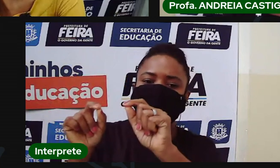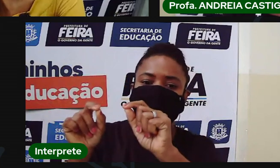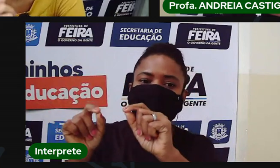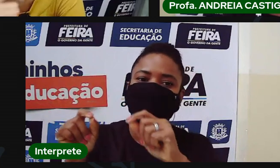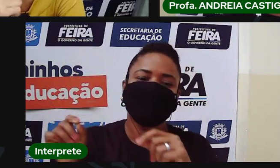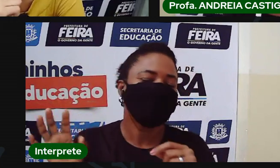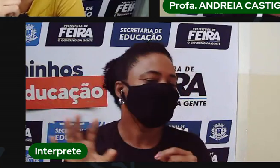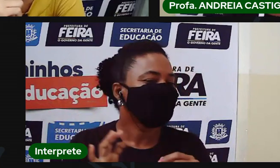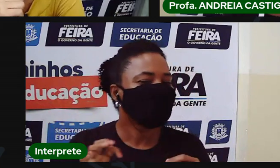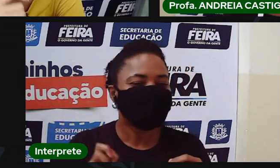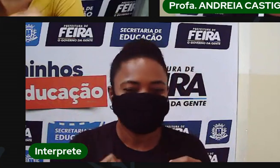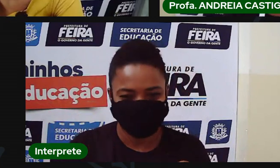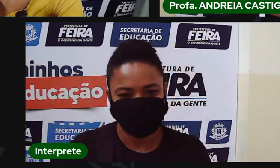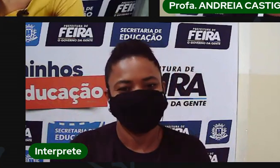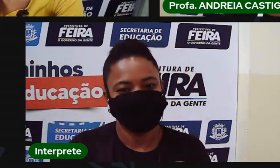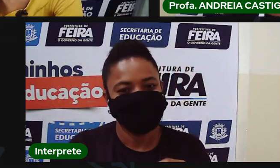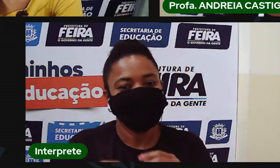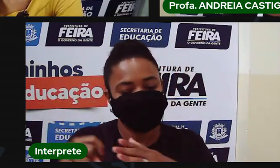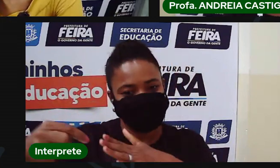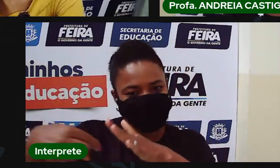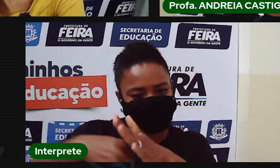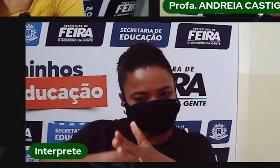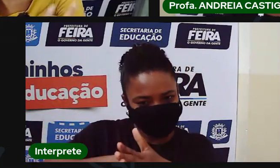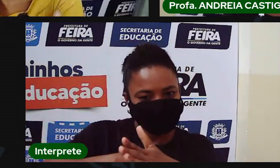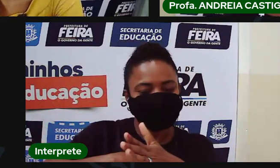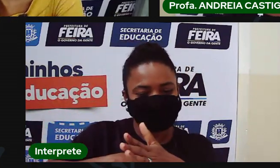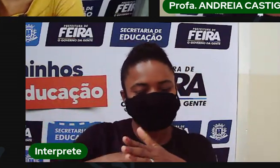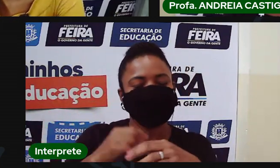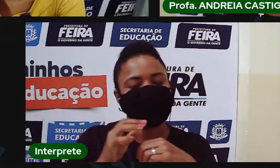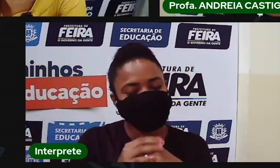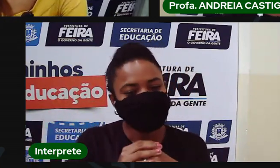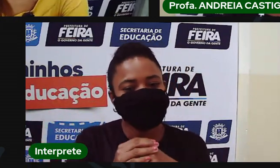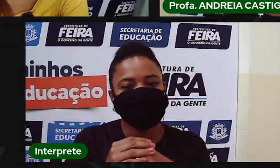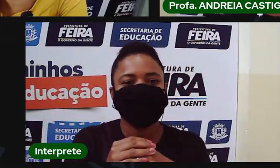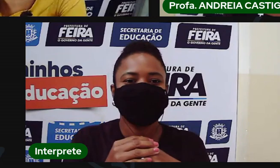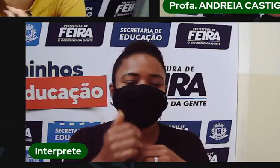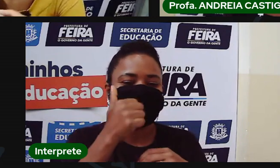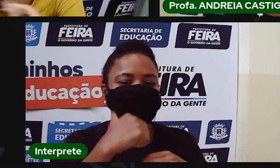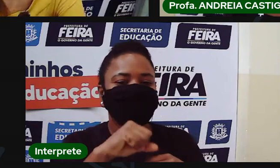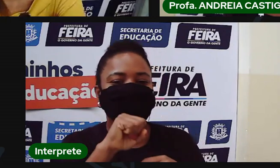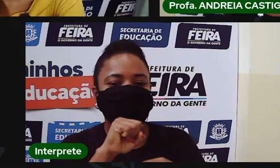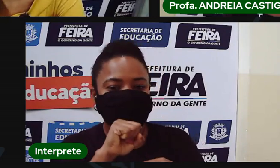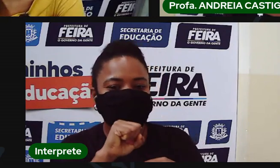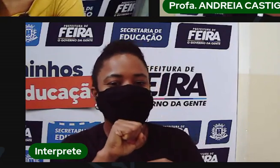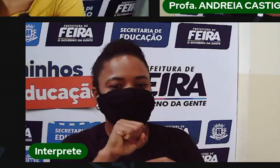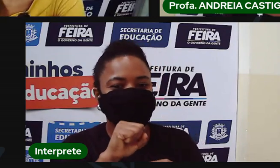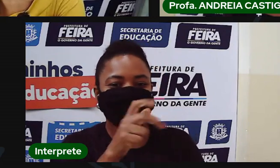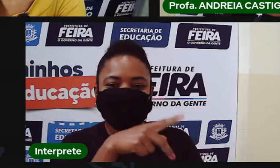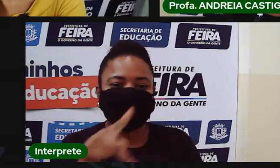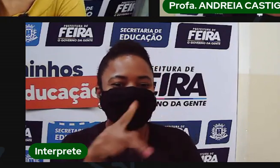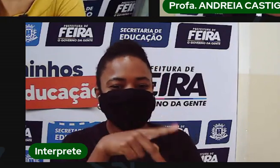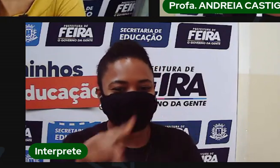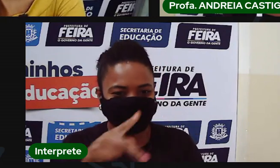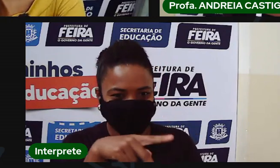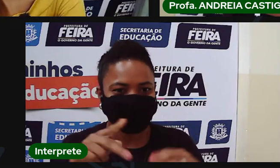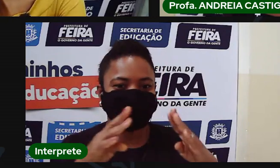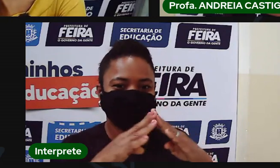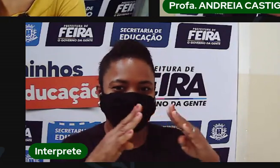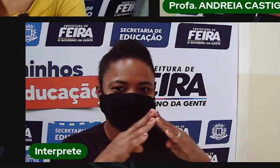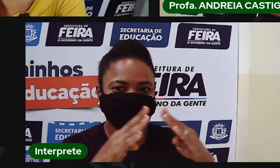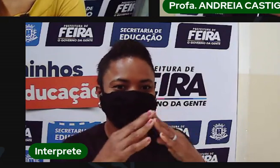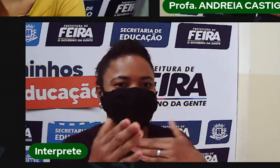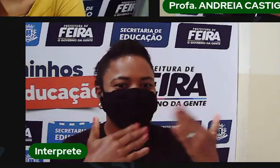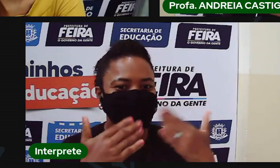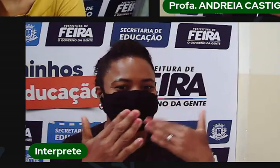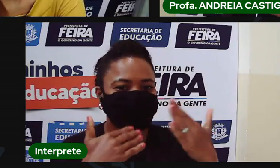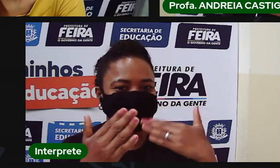essa pergunta, porque, inclusive, quando eu estava conversando com minha mãe é professora também, né? Fala o nome dela, pode ser